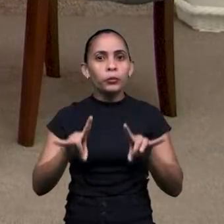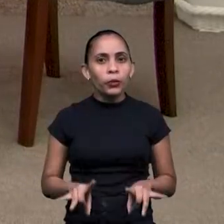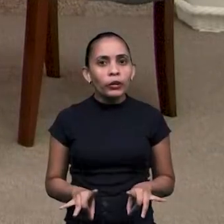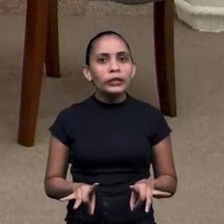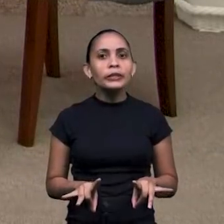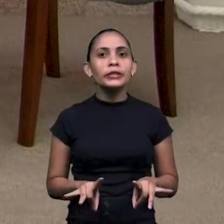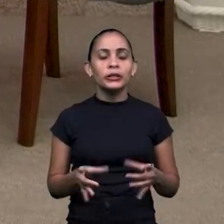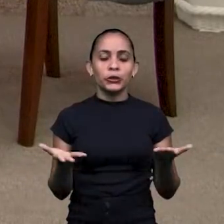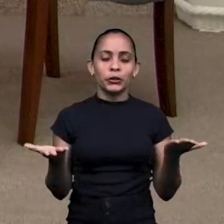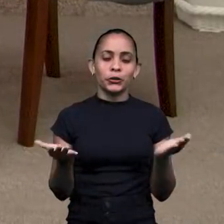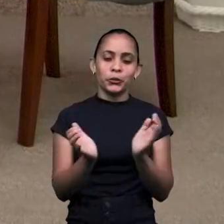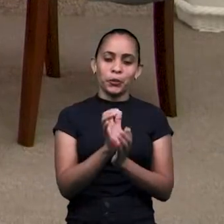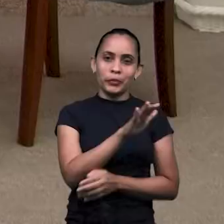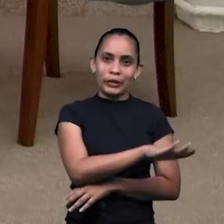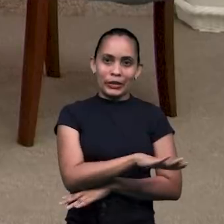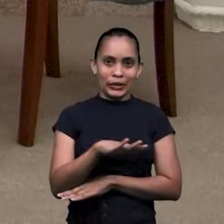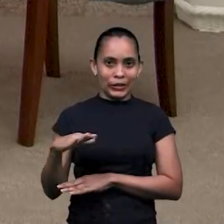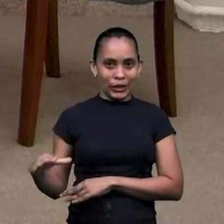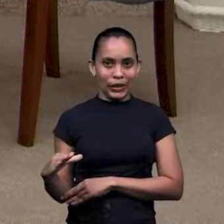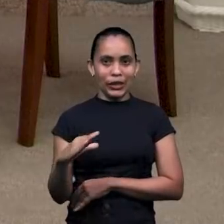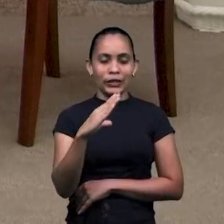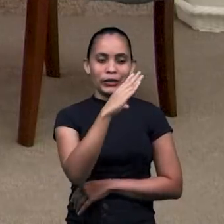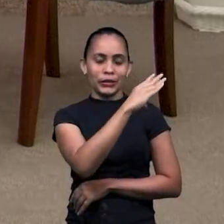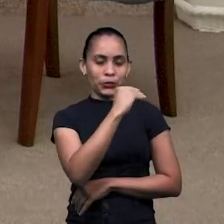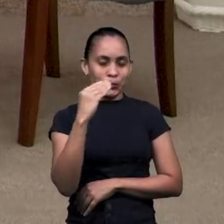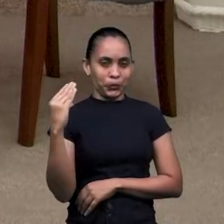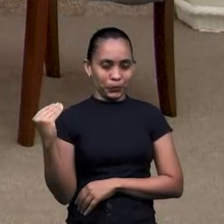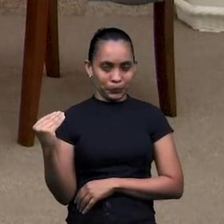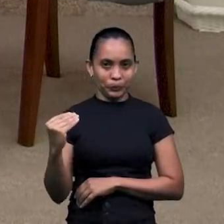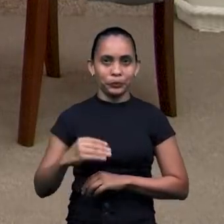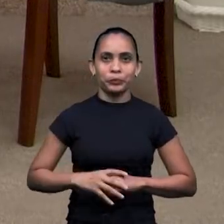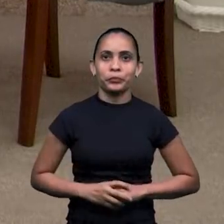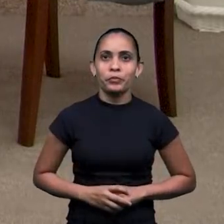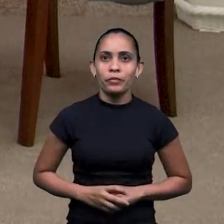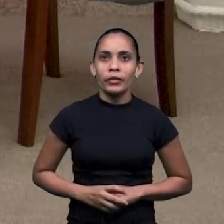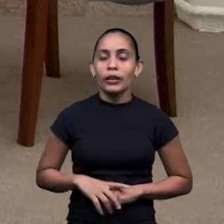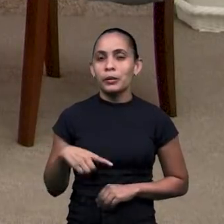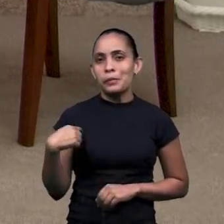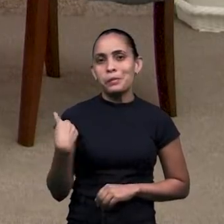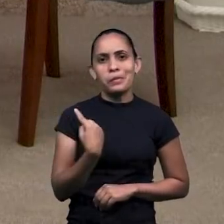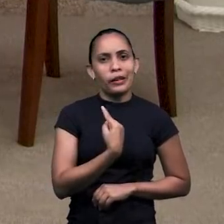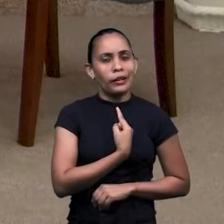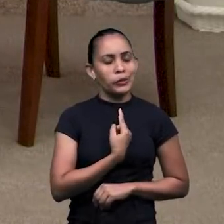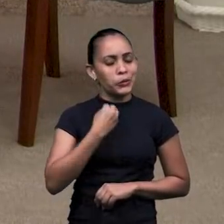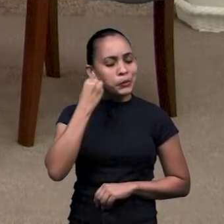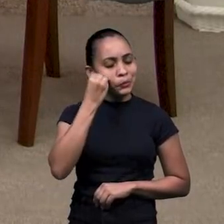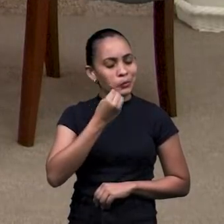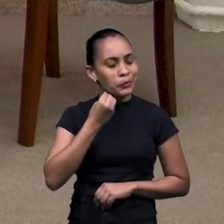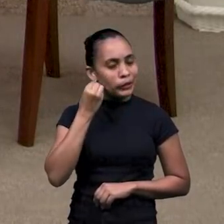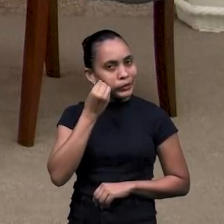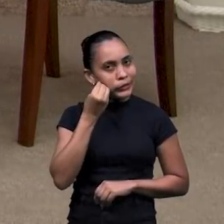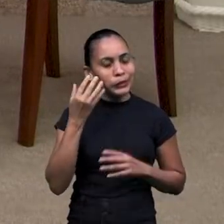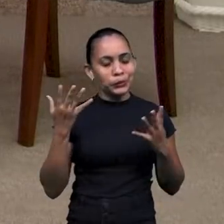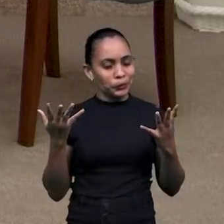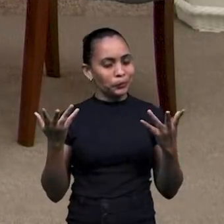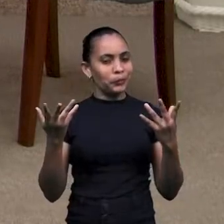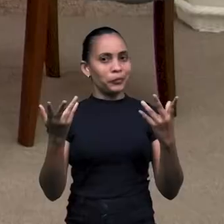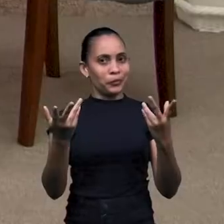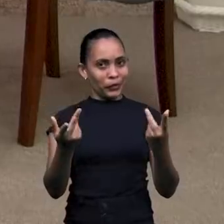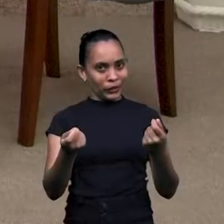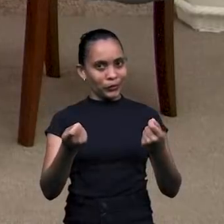a participação das crianças, intermediários e adolescentes. Tem sido para nós realmente uma experiência